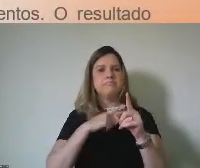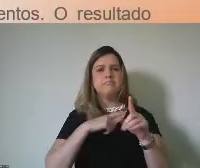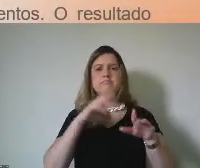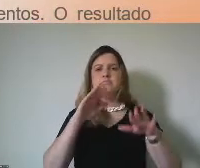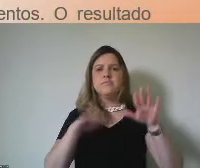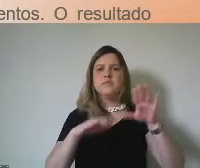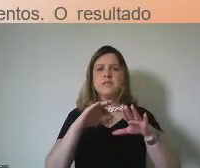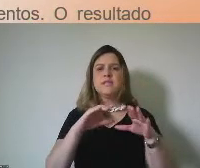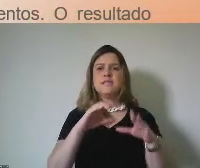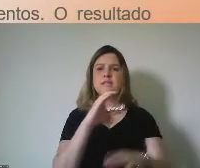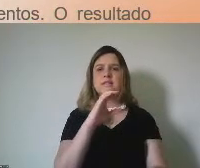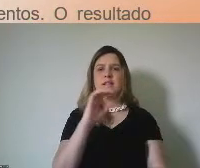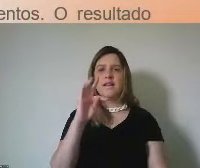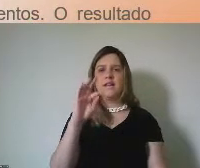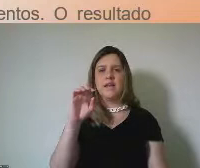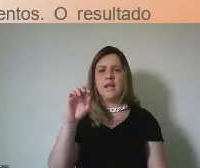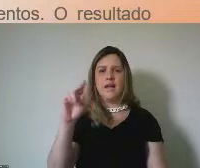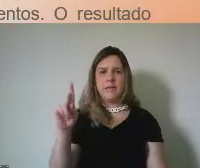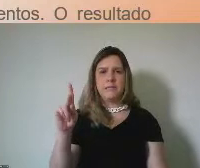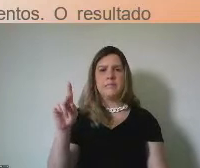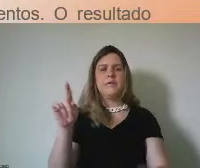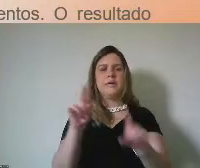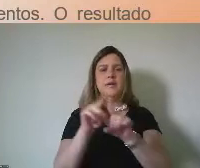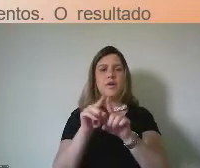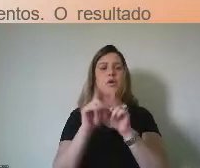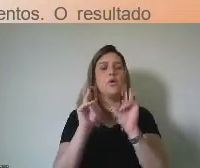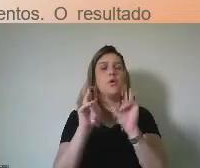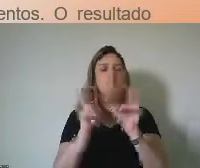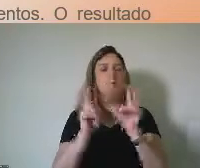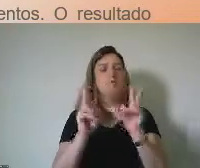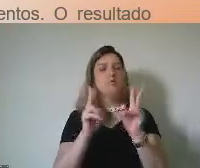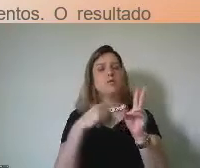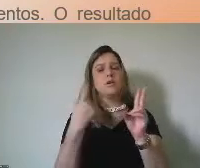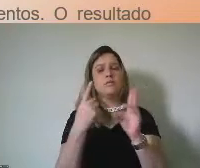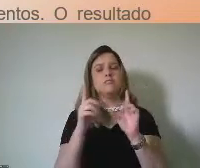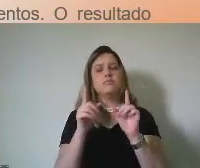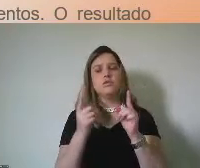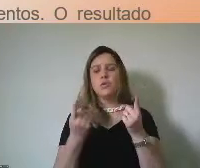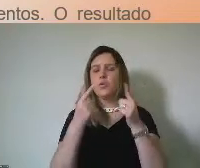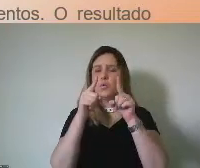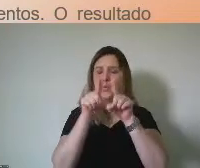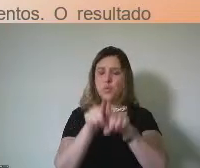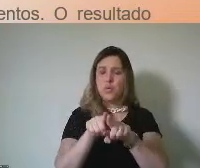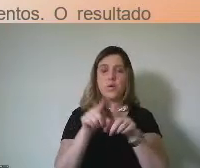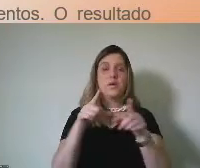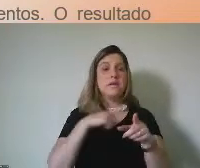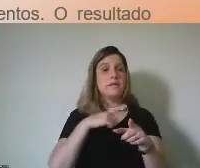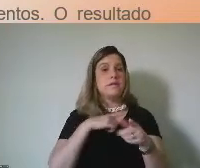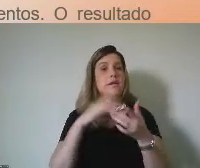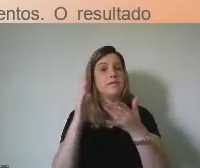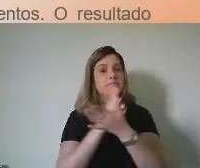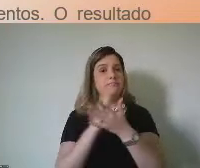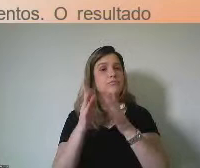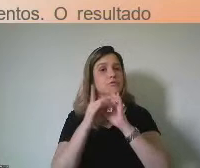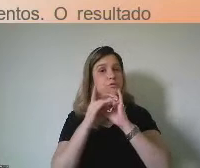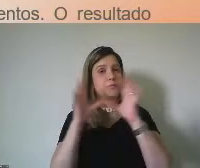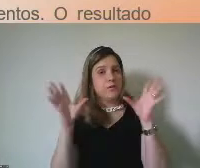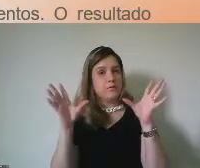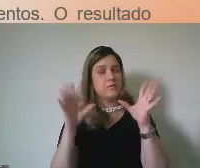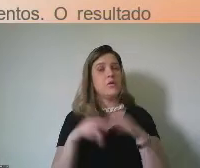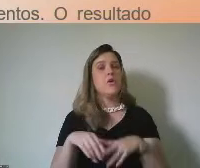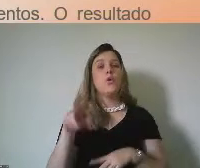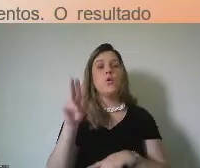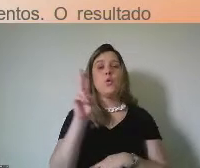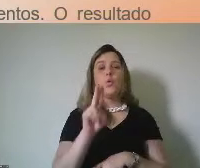constituem-se em crenças e premissas da administração da companhia bem como em informações atualmente disponíveis considerações